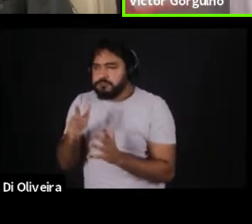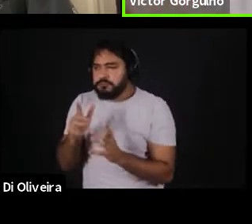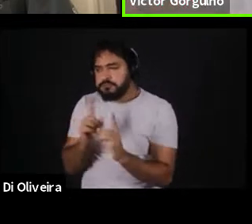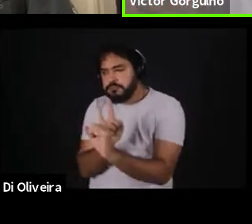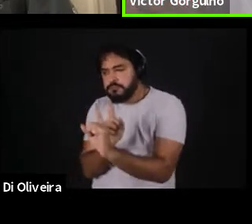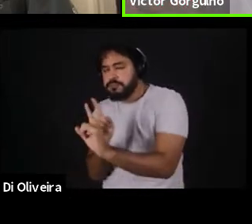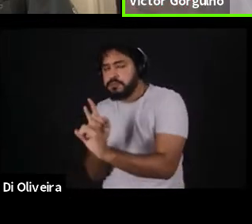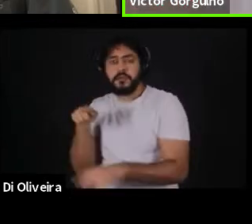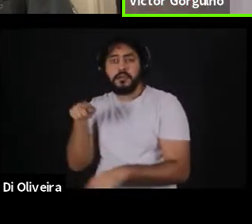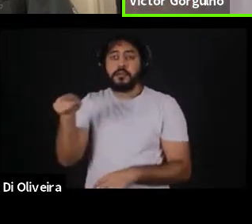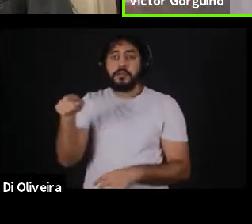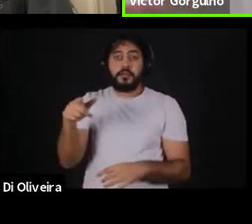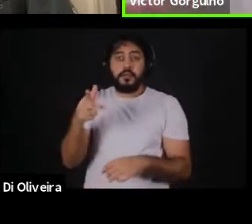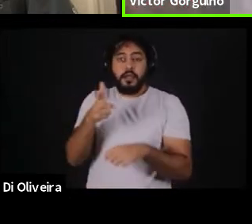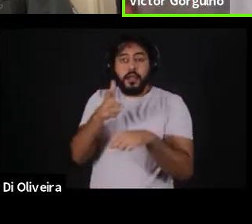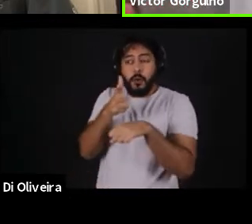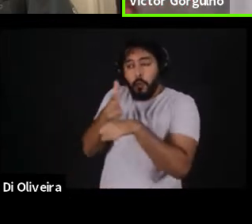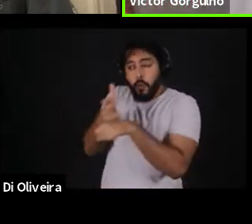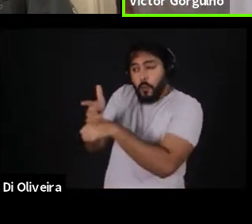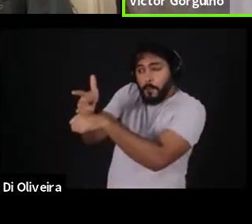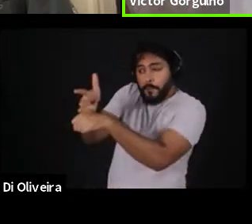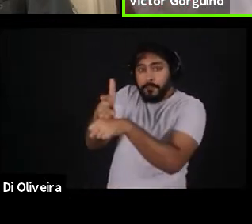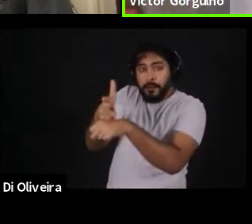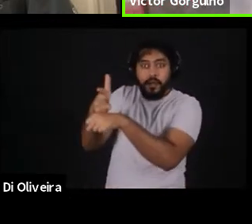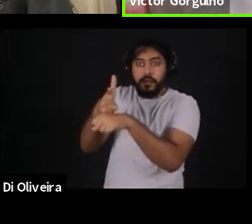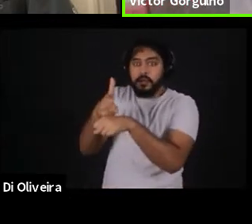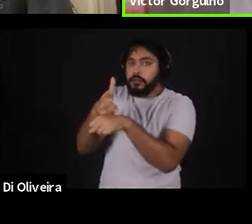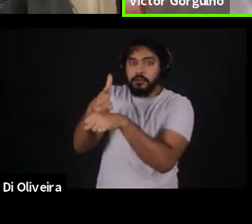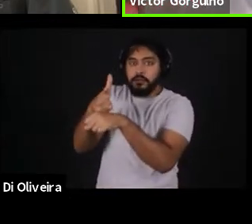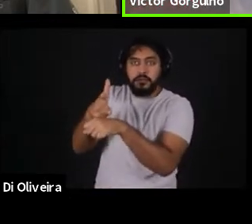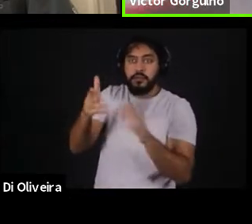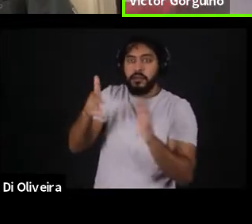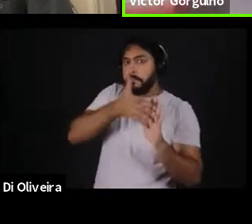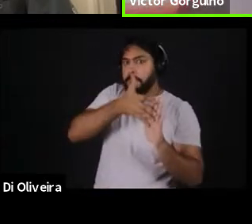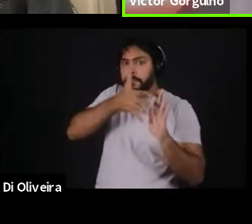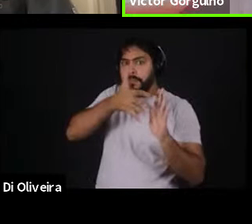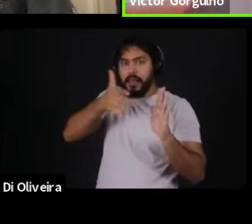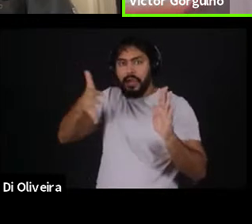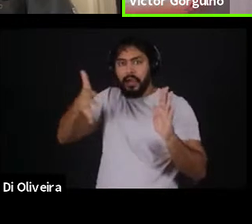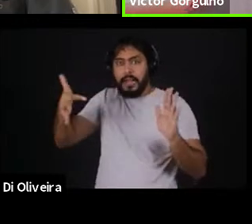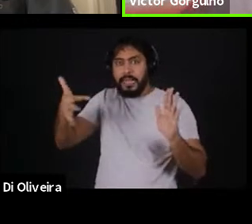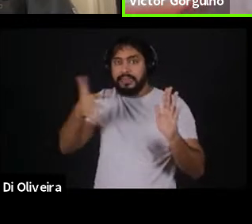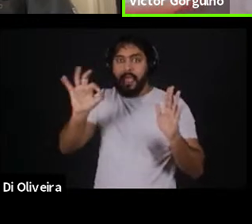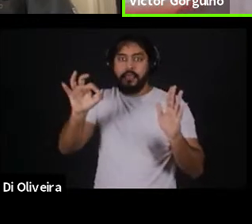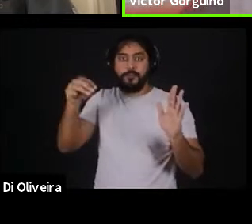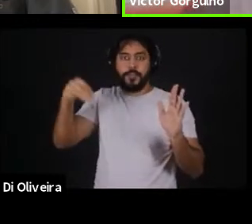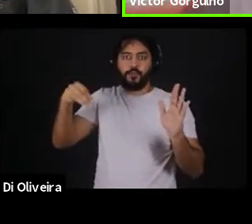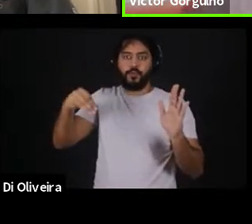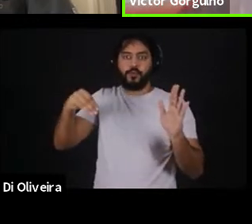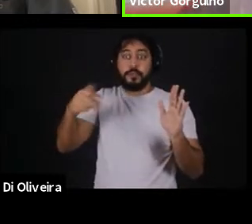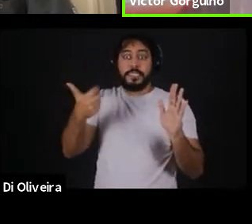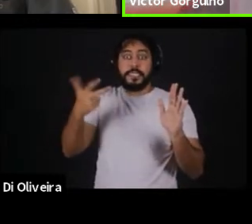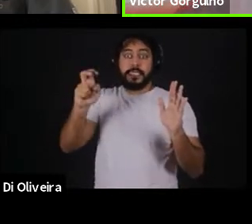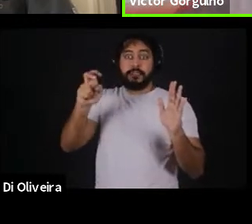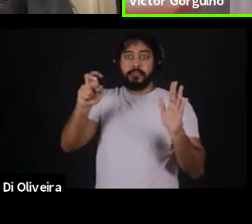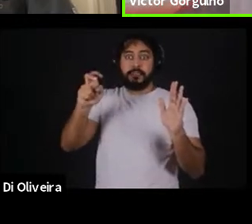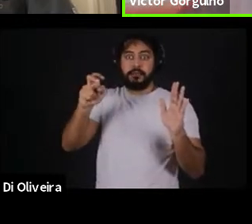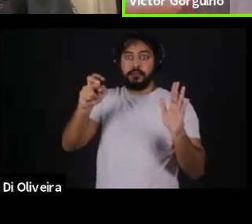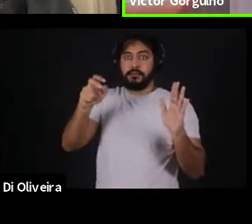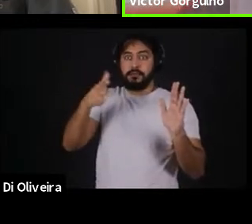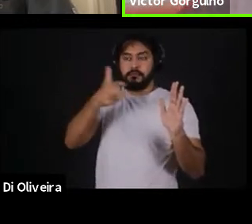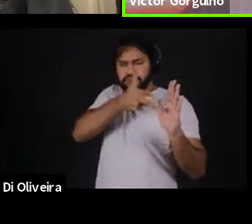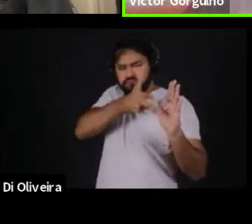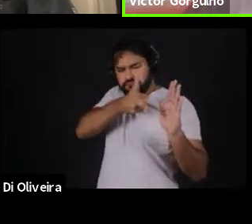os planos sequências eram feitos super longos, né? Tipo 10, 15 minutos de um plano. Então,